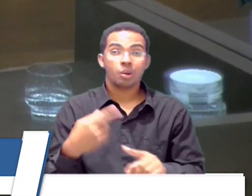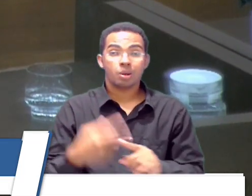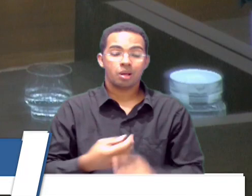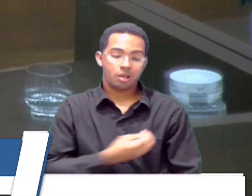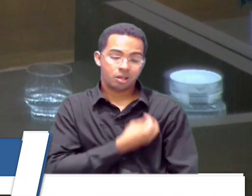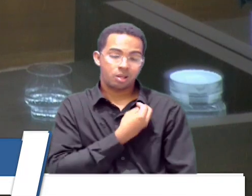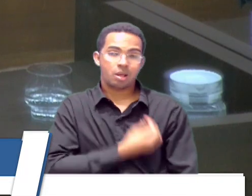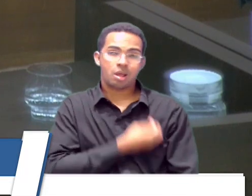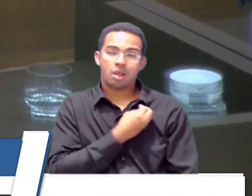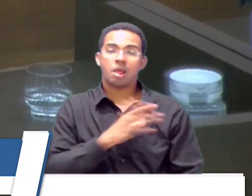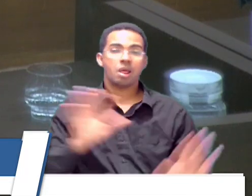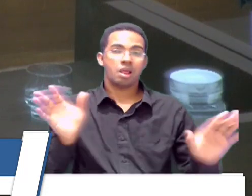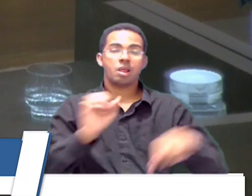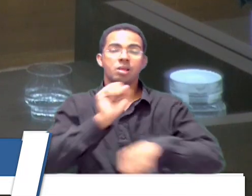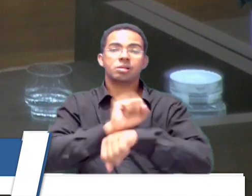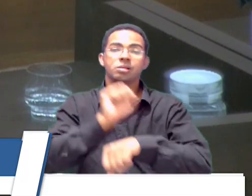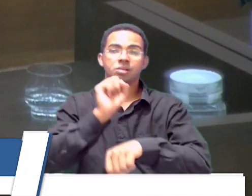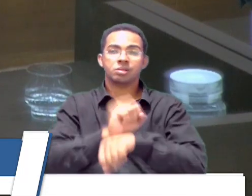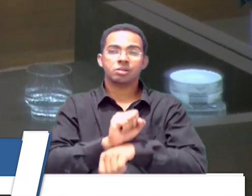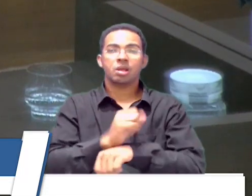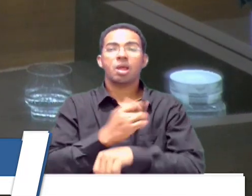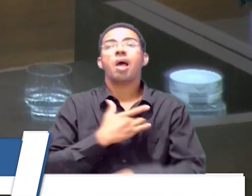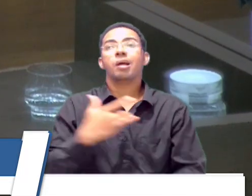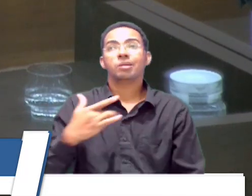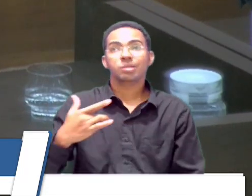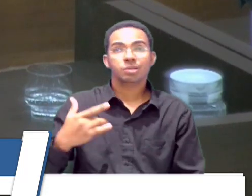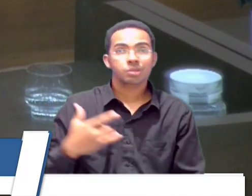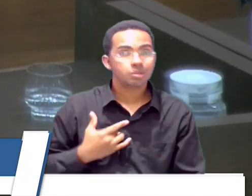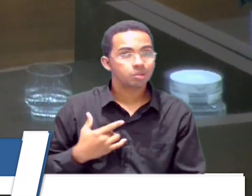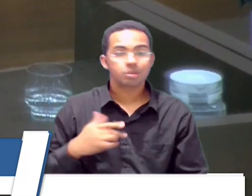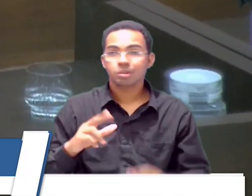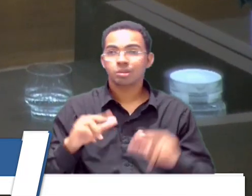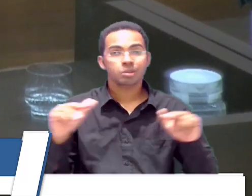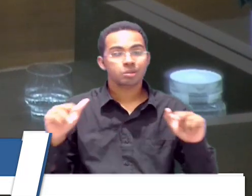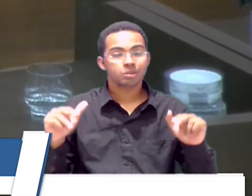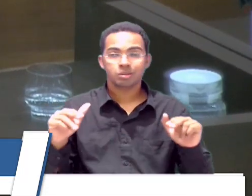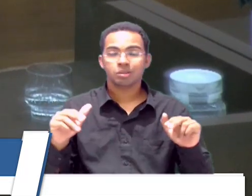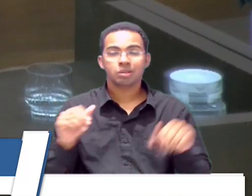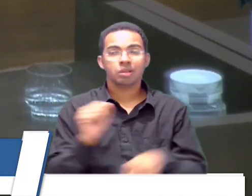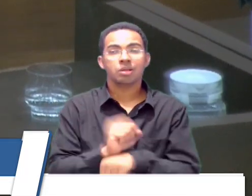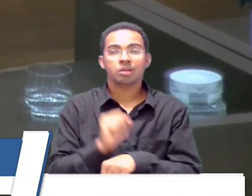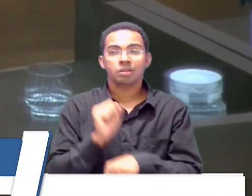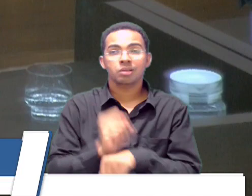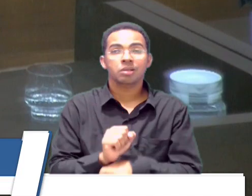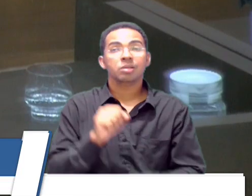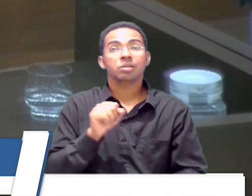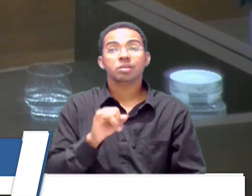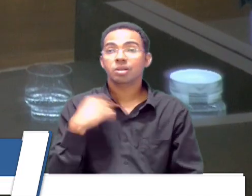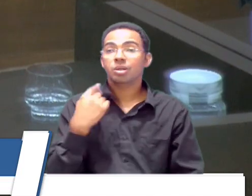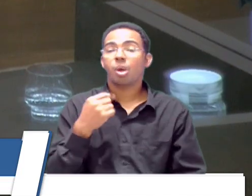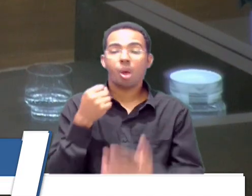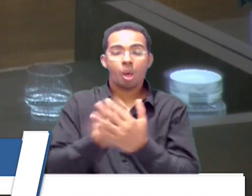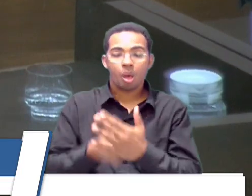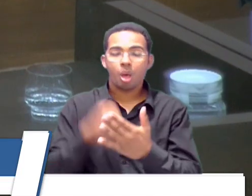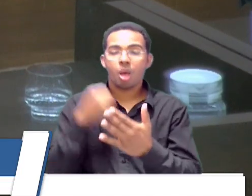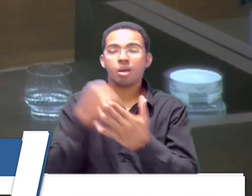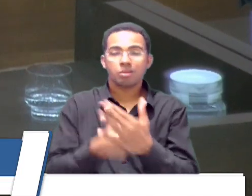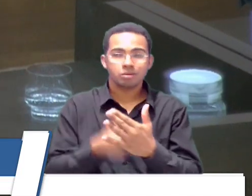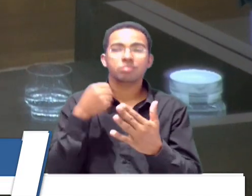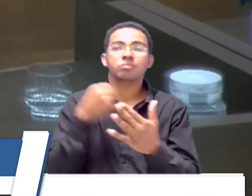não espera, a saúde não espera, e se não é a gente cobrando, a